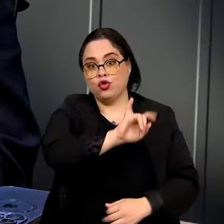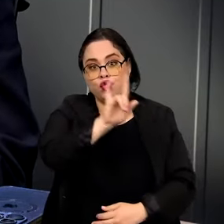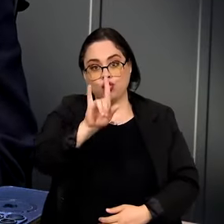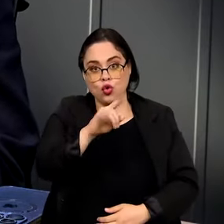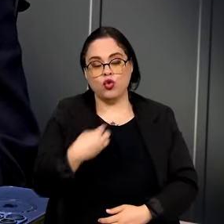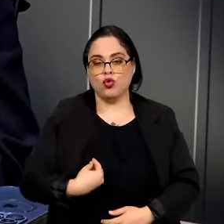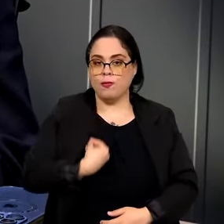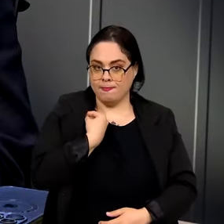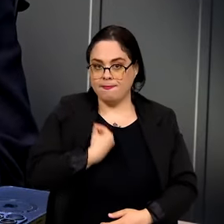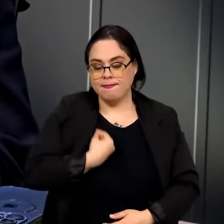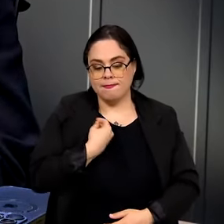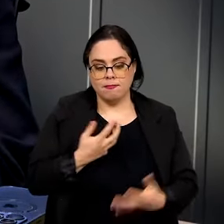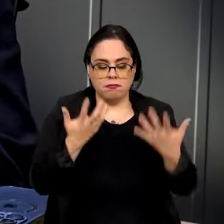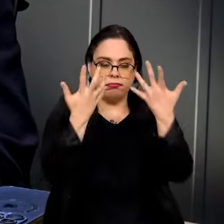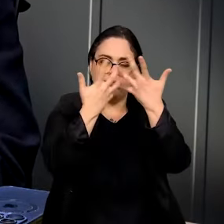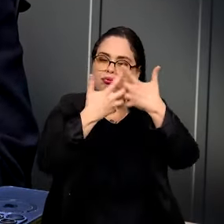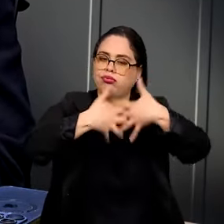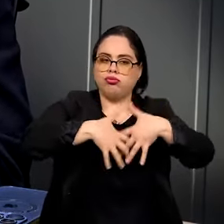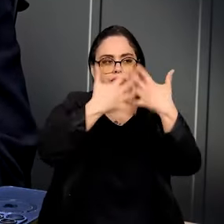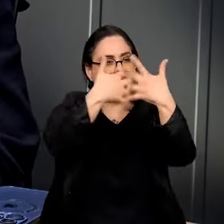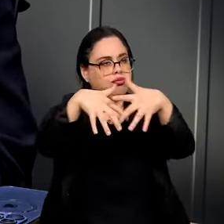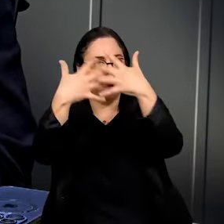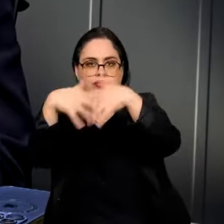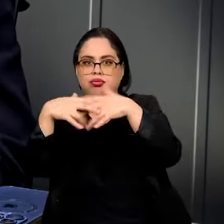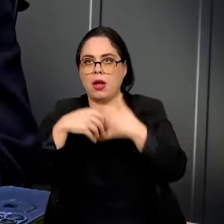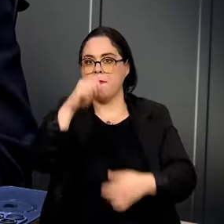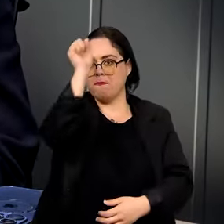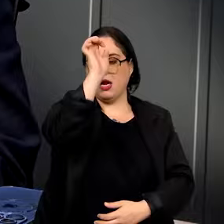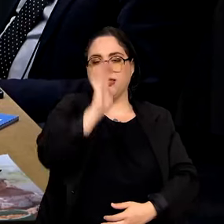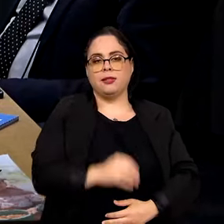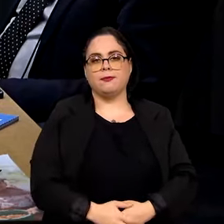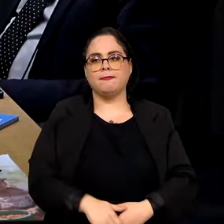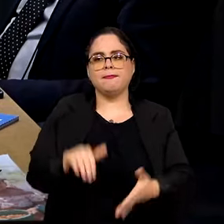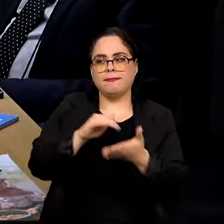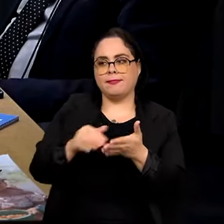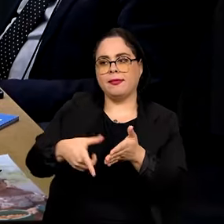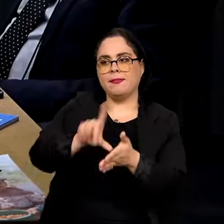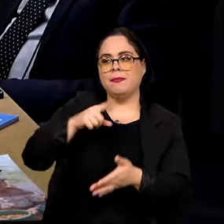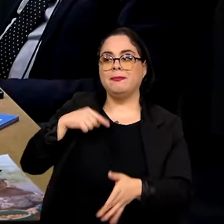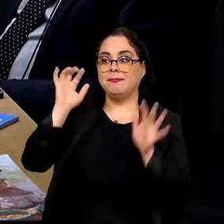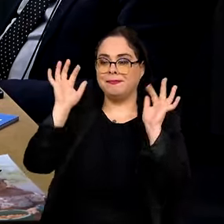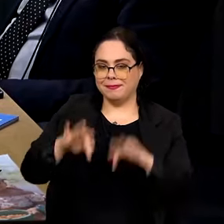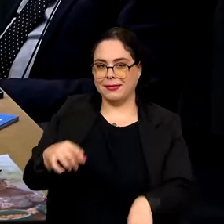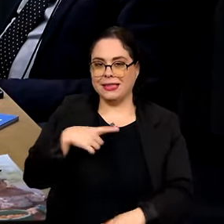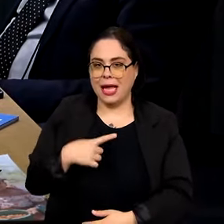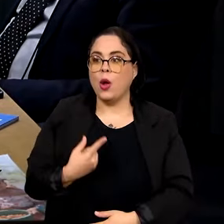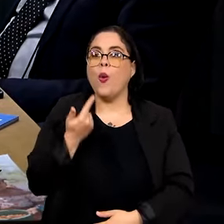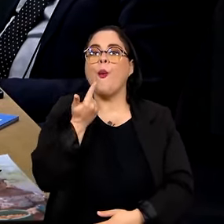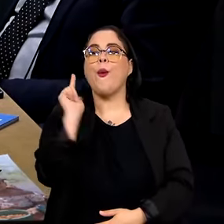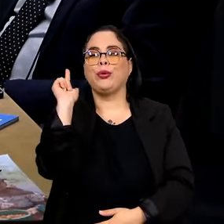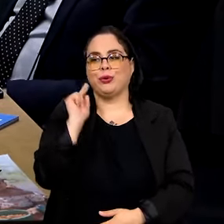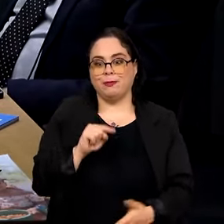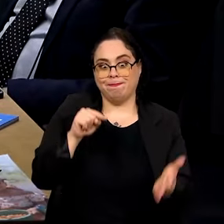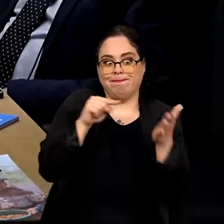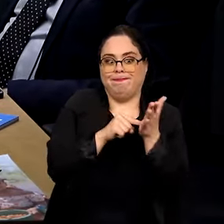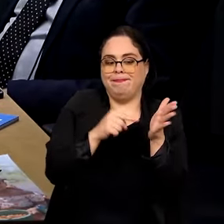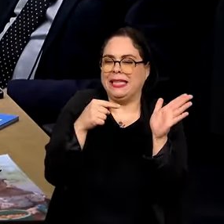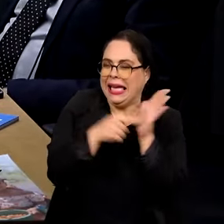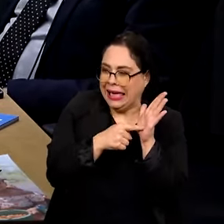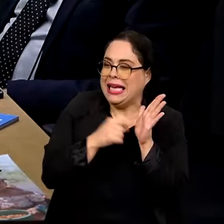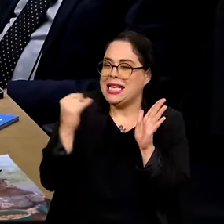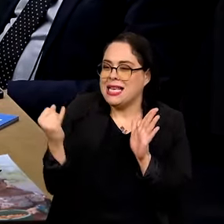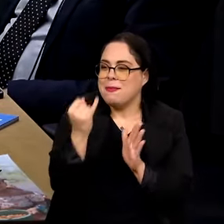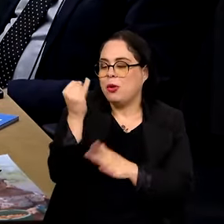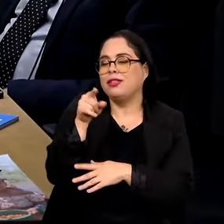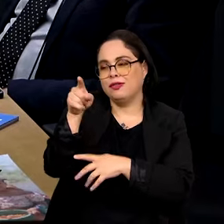Julho a gente já possa estar operacionalizando em todo o país e secretário antes da gente terminar eu acho que tem um outro ponto bem